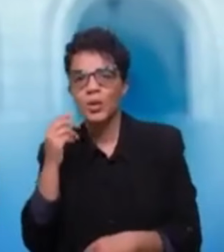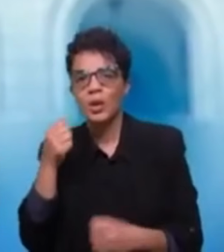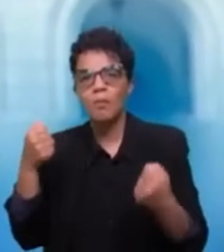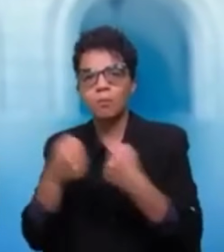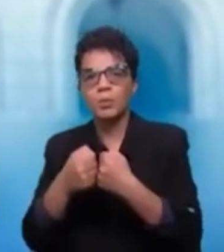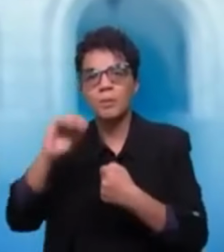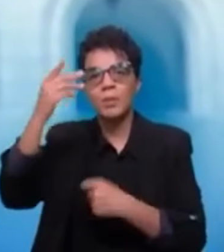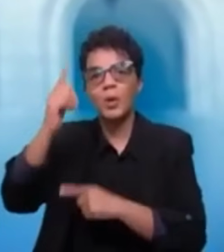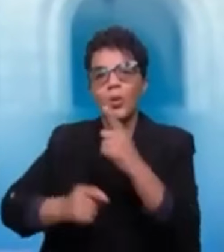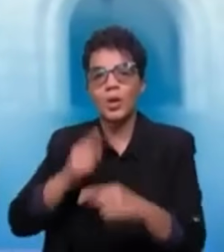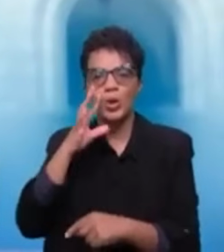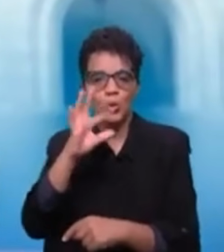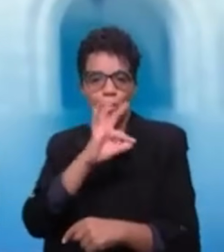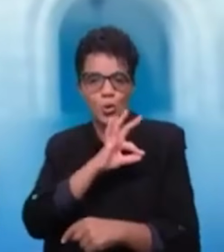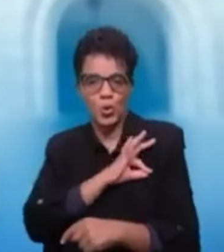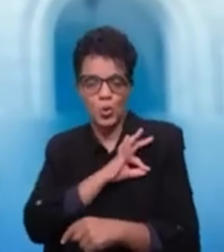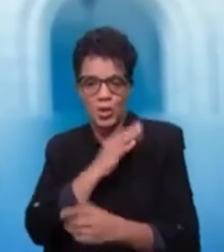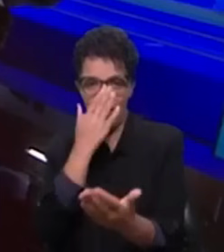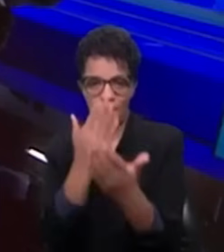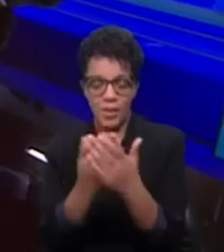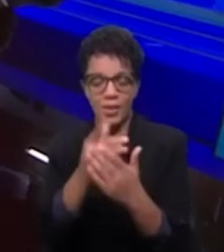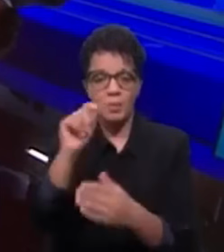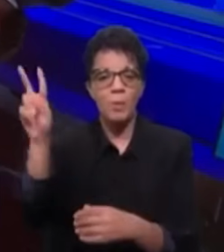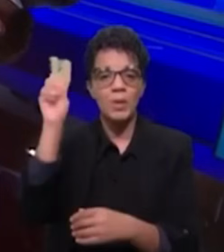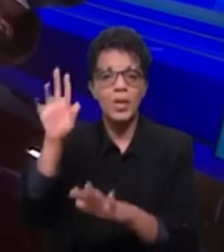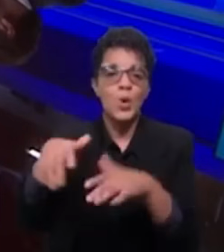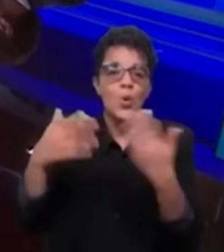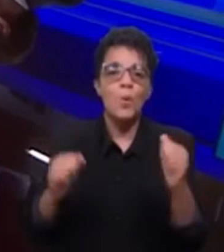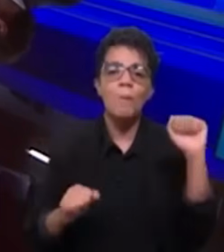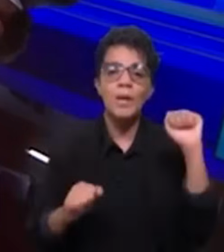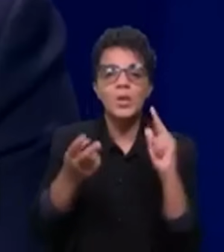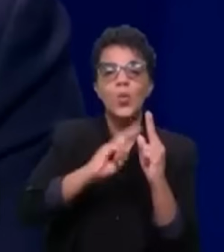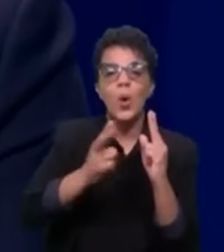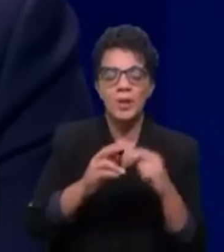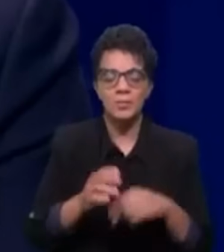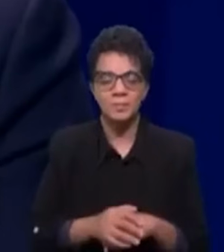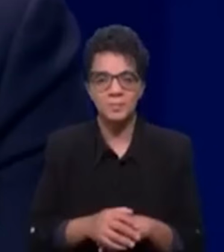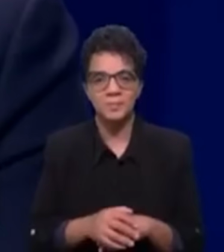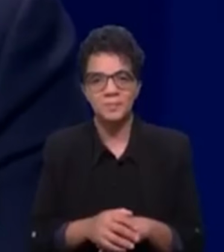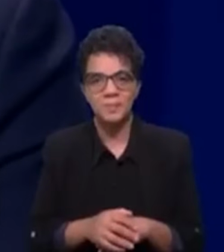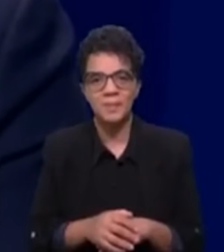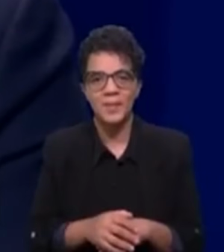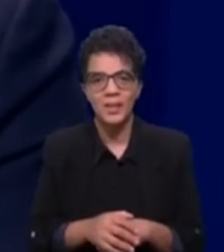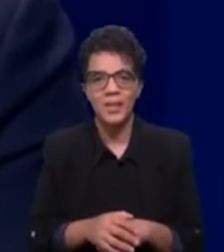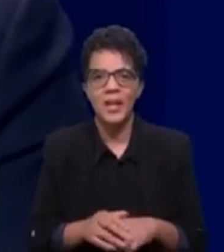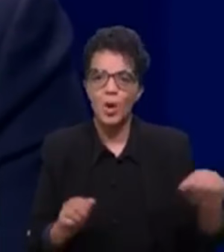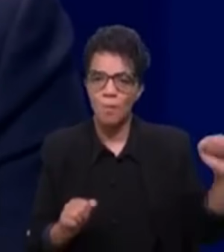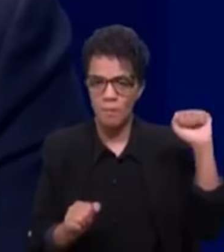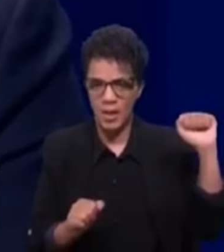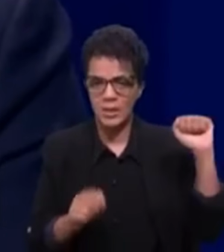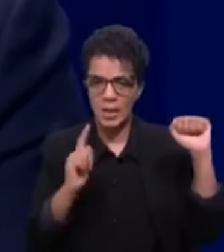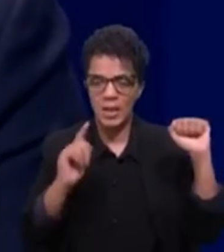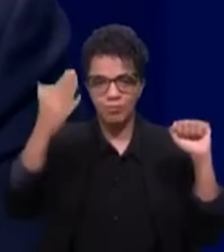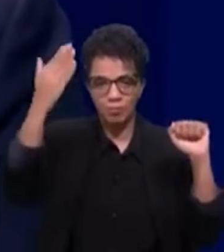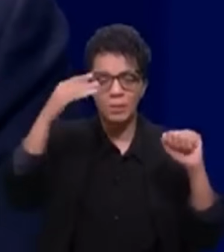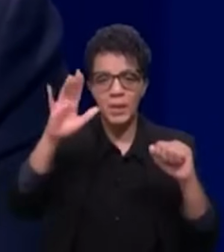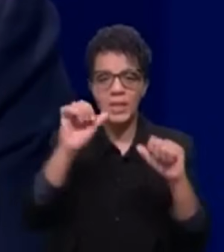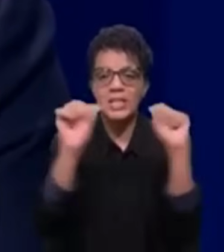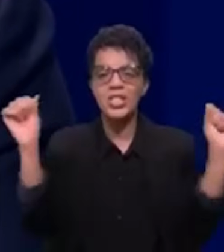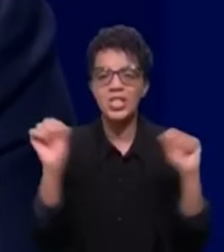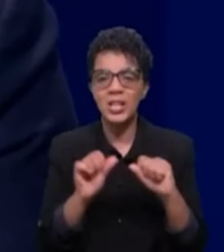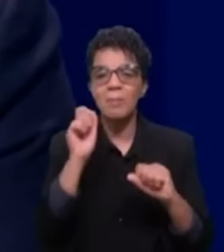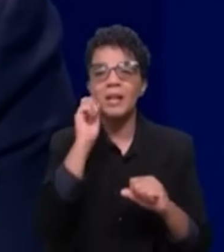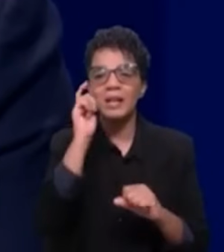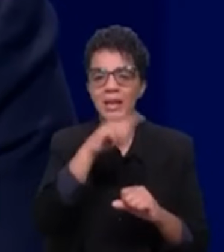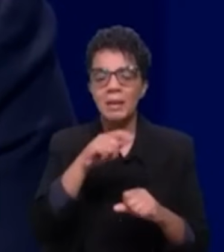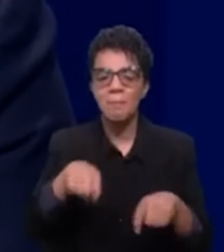não Senor que está sentado à sua FR o PSD P principal adversário é o partido socialista mas o adversário do sistema são os